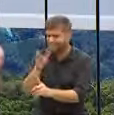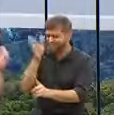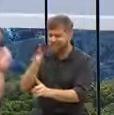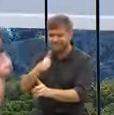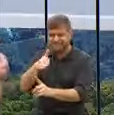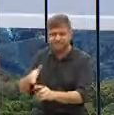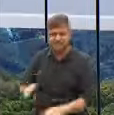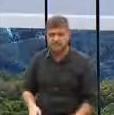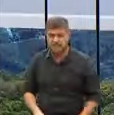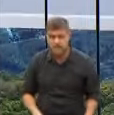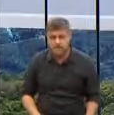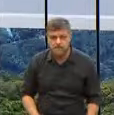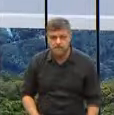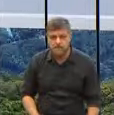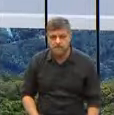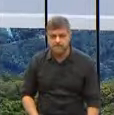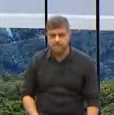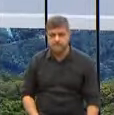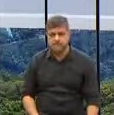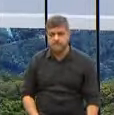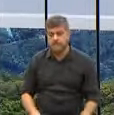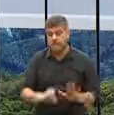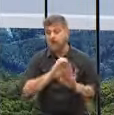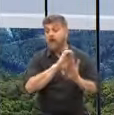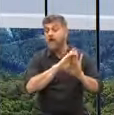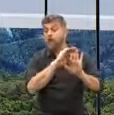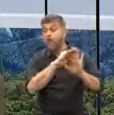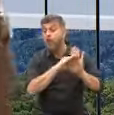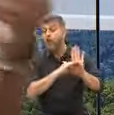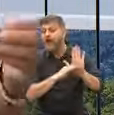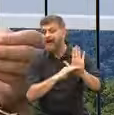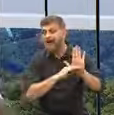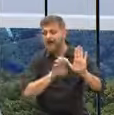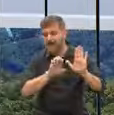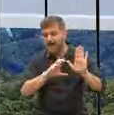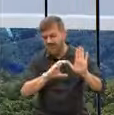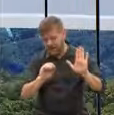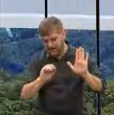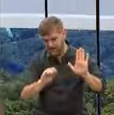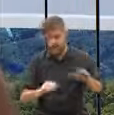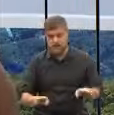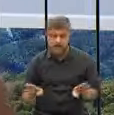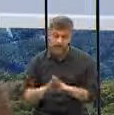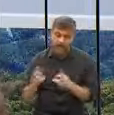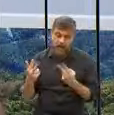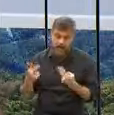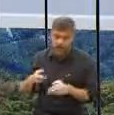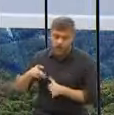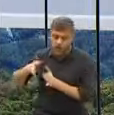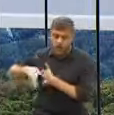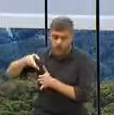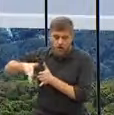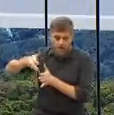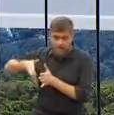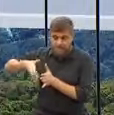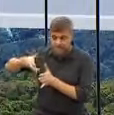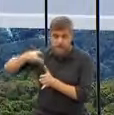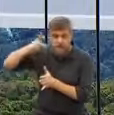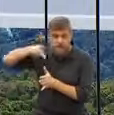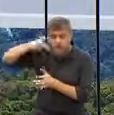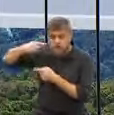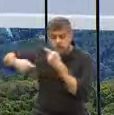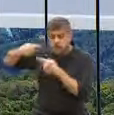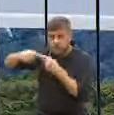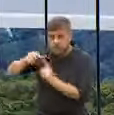do ECA. Exatamente, entendeu? E esquece do ECA. Então, mesma coisa o partido político. Ele não pode, aquilo que o Renê